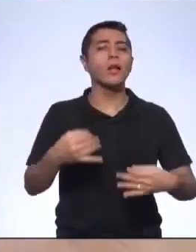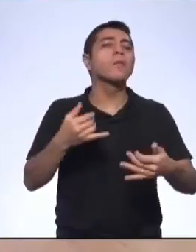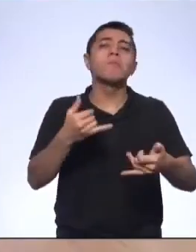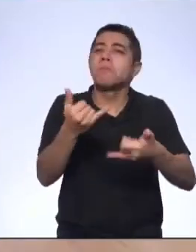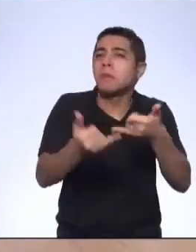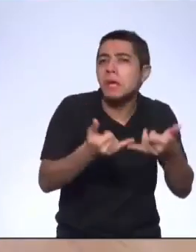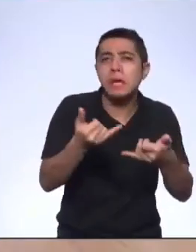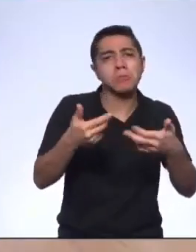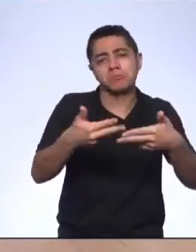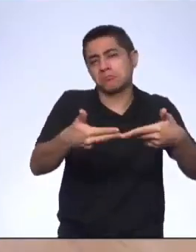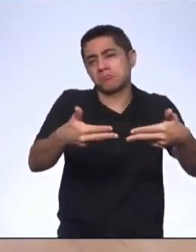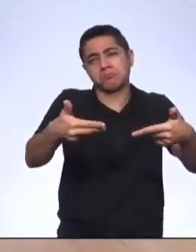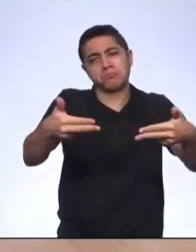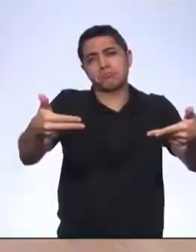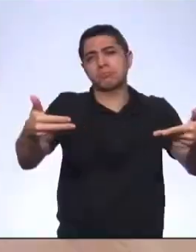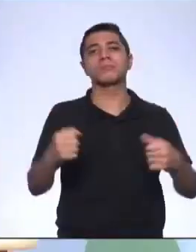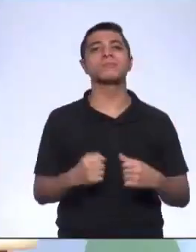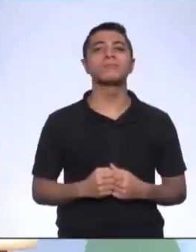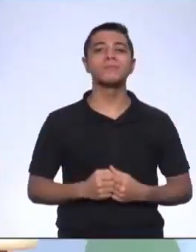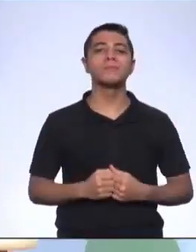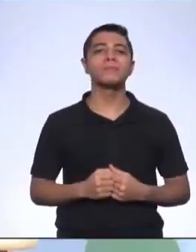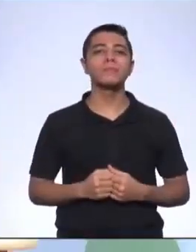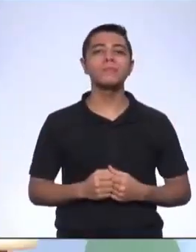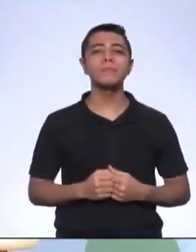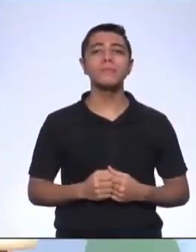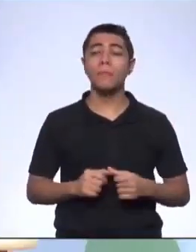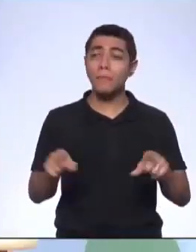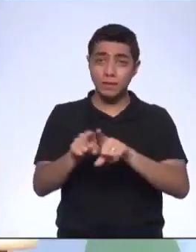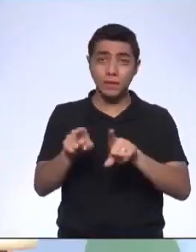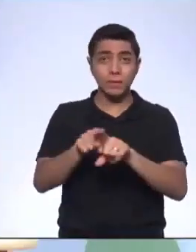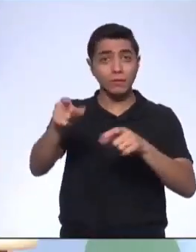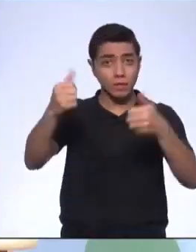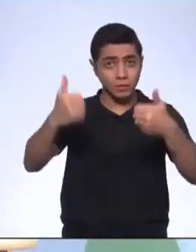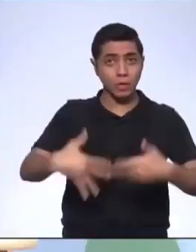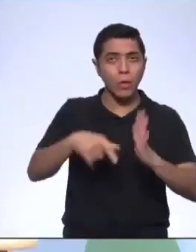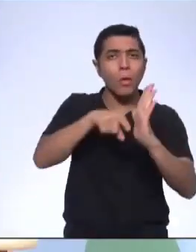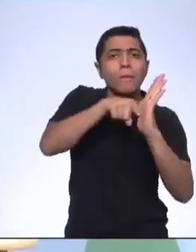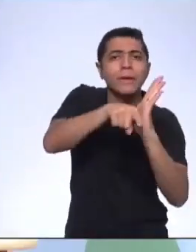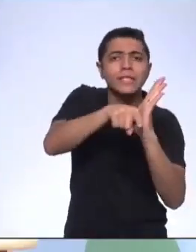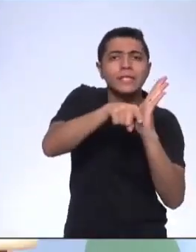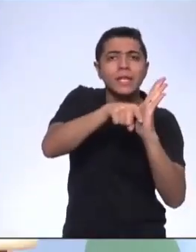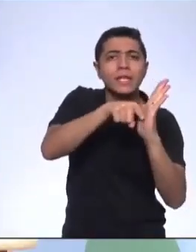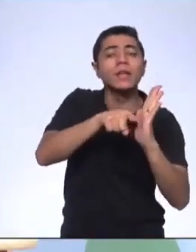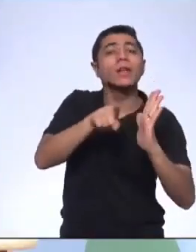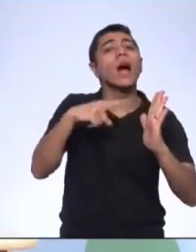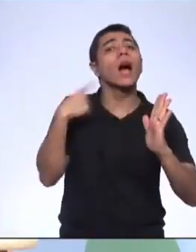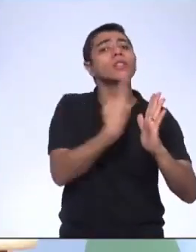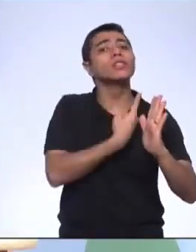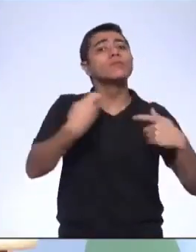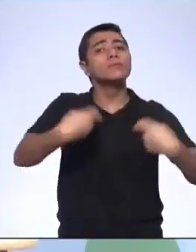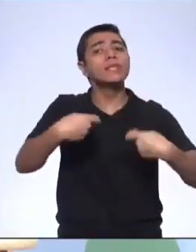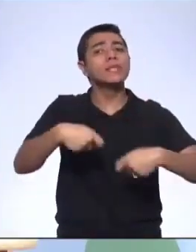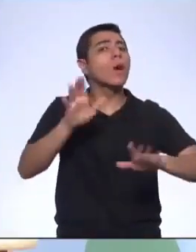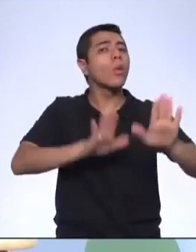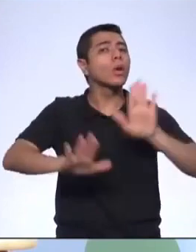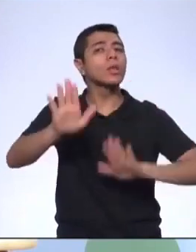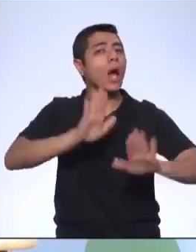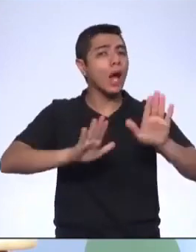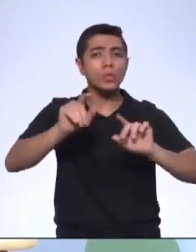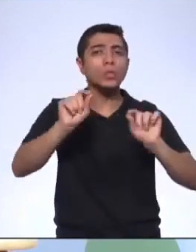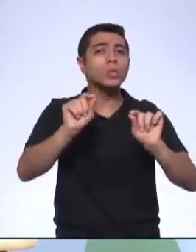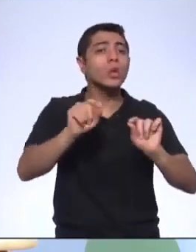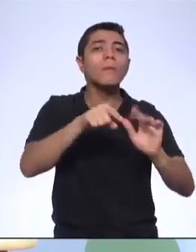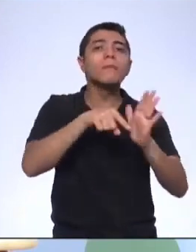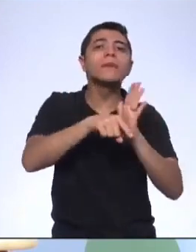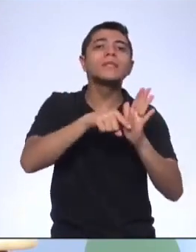importante, né, já pegando esse gancho aí da pesquisa, a gente tem que tomar cuidado com as fontes, né? Eu acho que precisa ser dito, porque você coloca lá